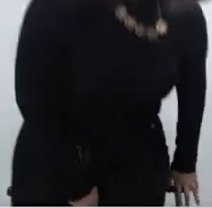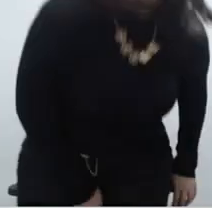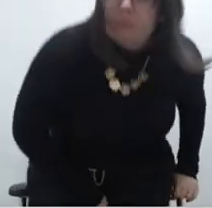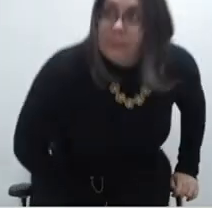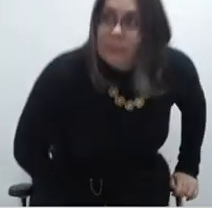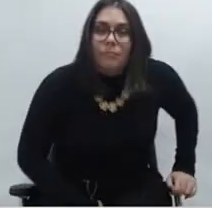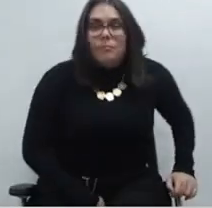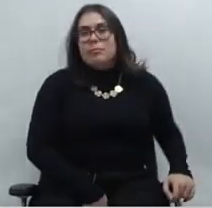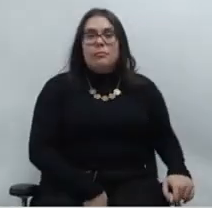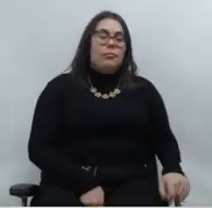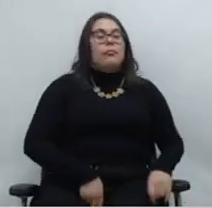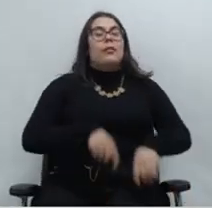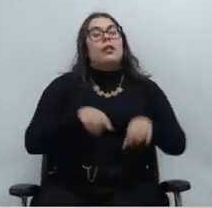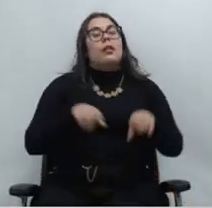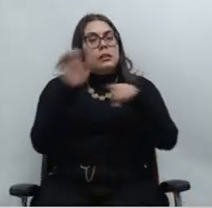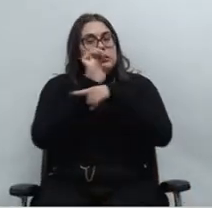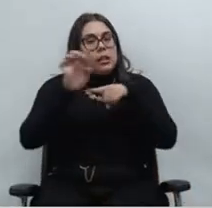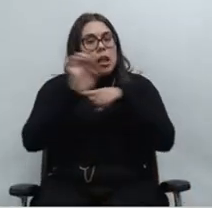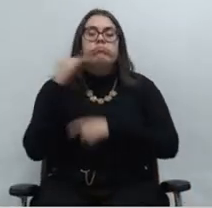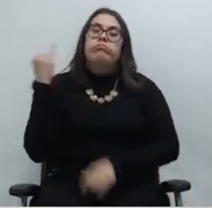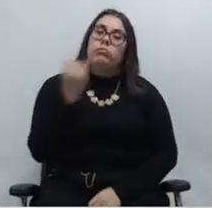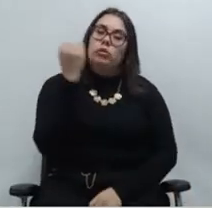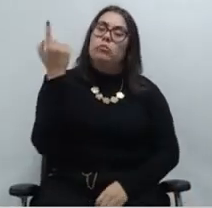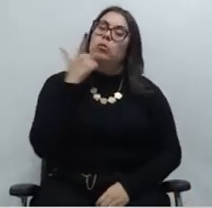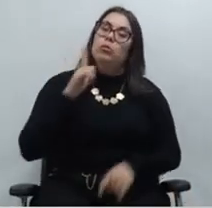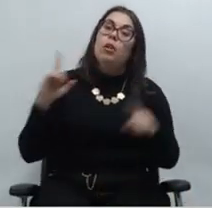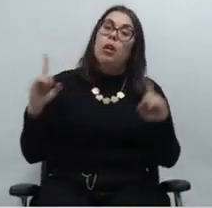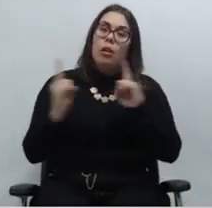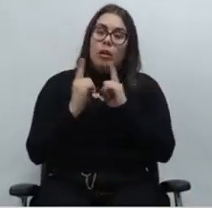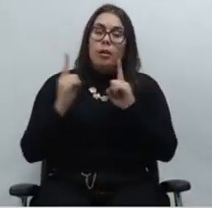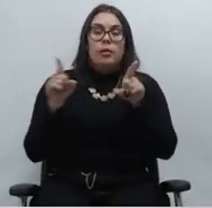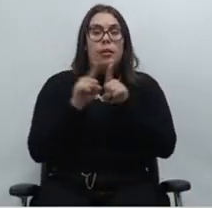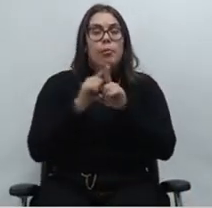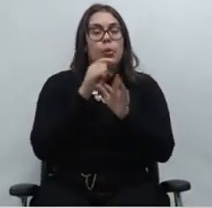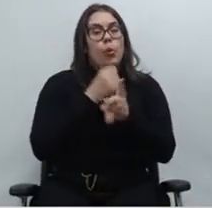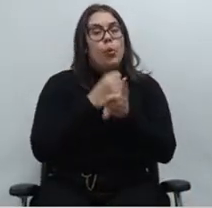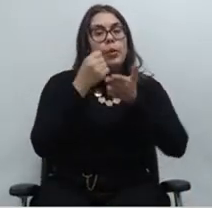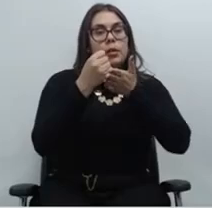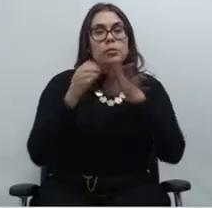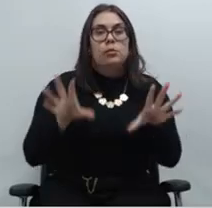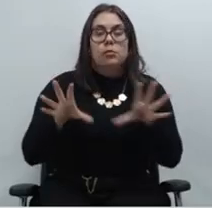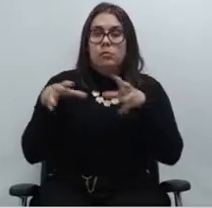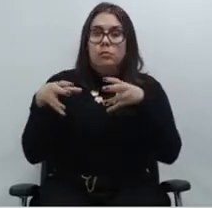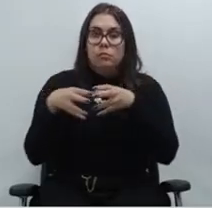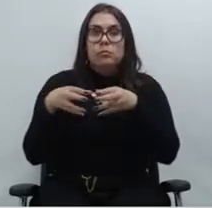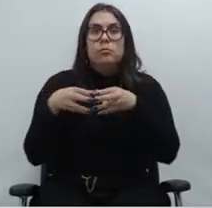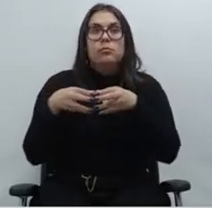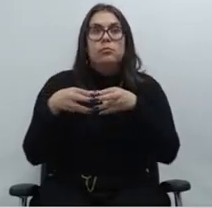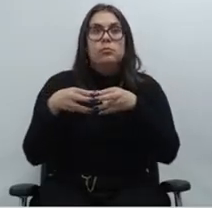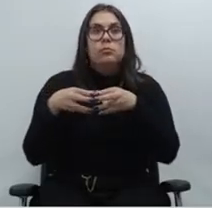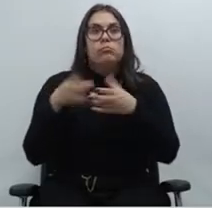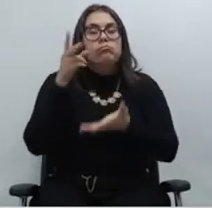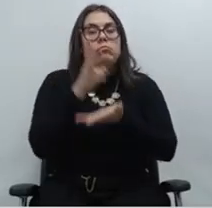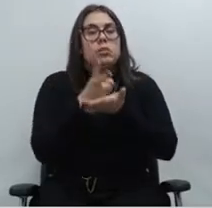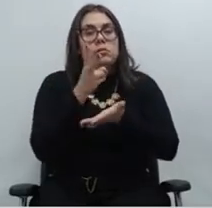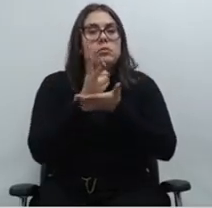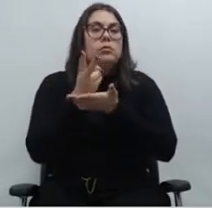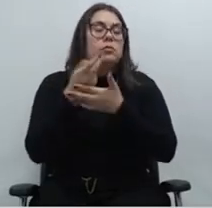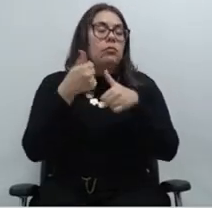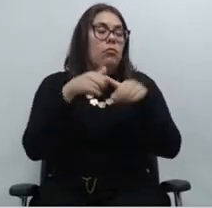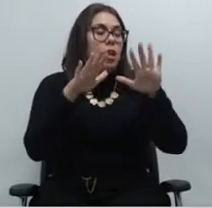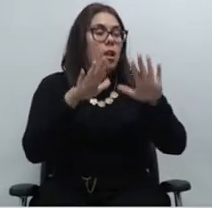prestado à instituição. Contudo, é importante que a Defensoria Pública também avance na contratação de equipes com vínculos mais permanentes com a